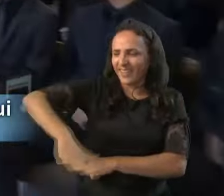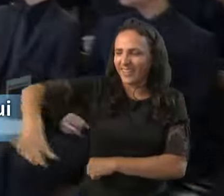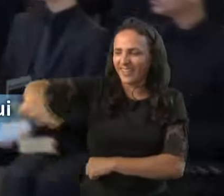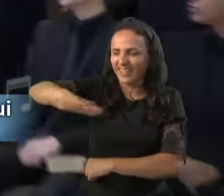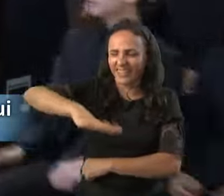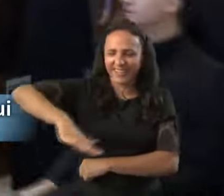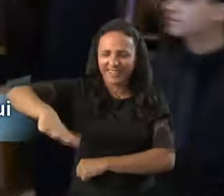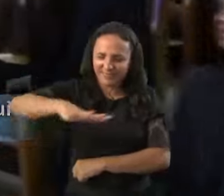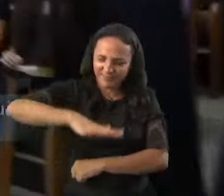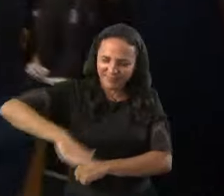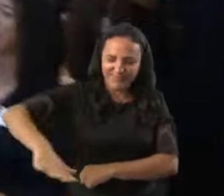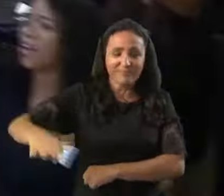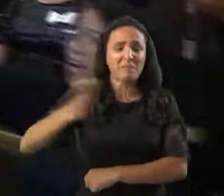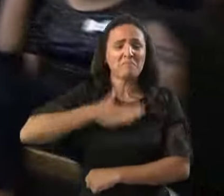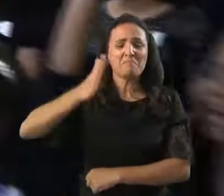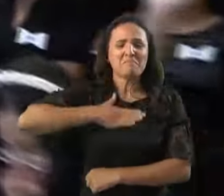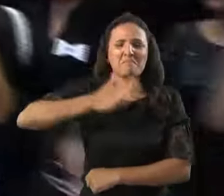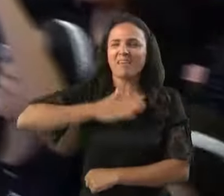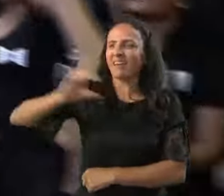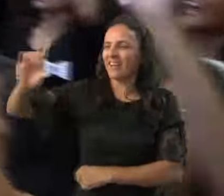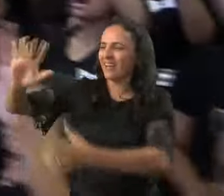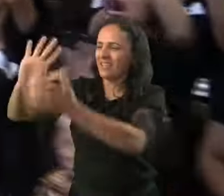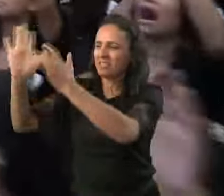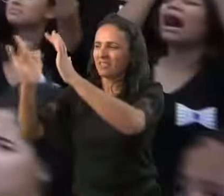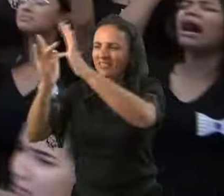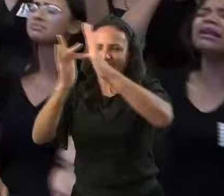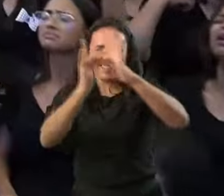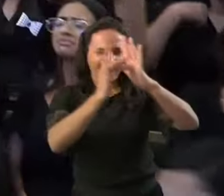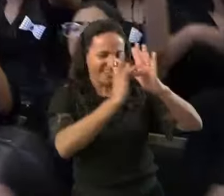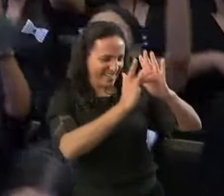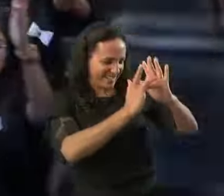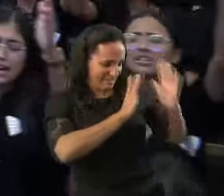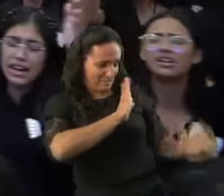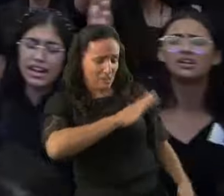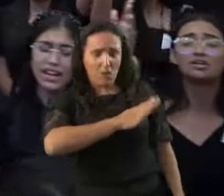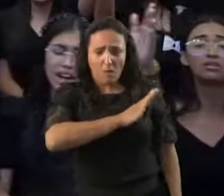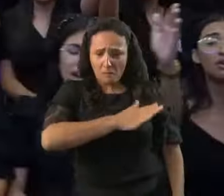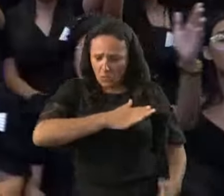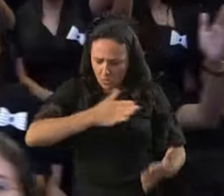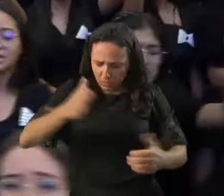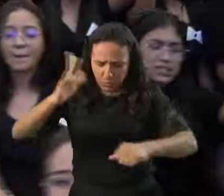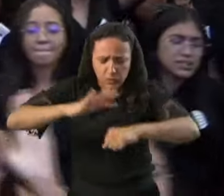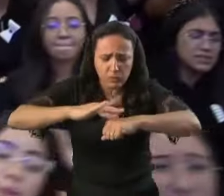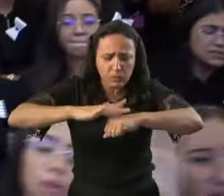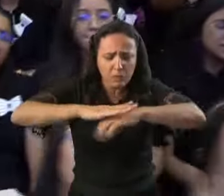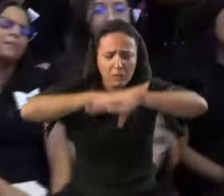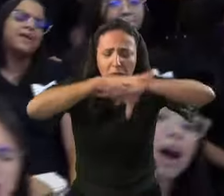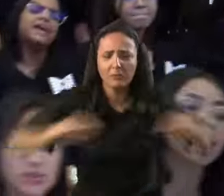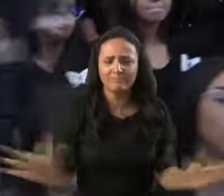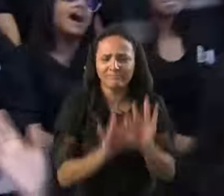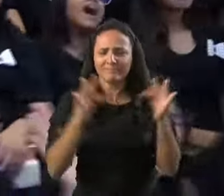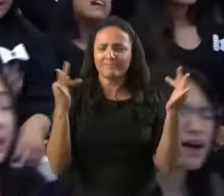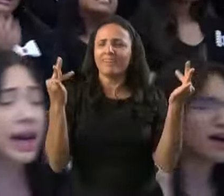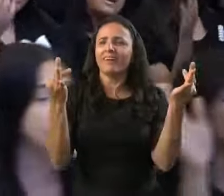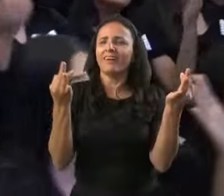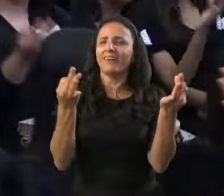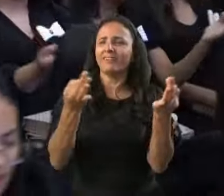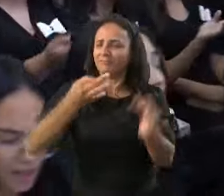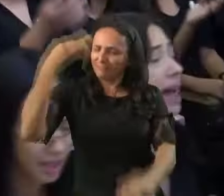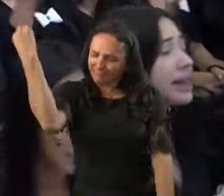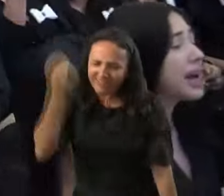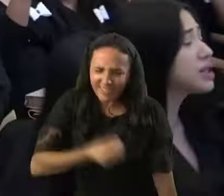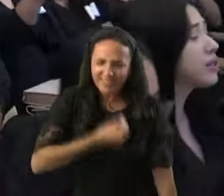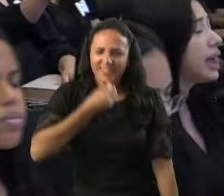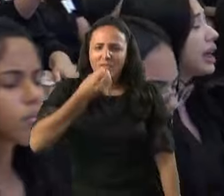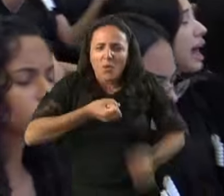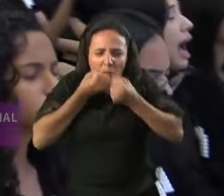Jesus, vai na minha casa, Jesus, cura minha família, traz vida,